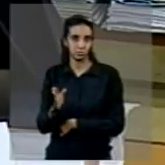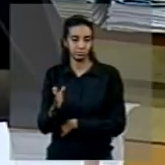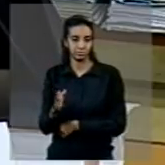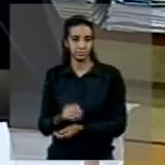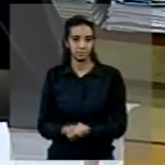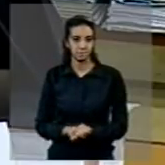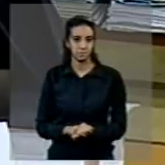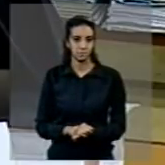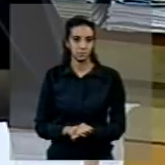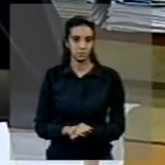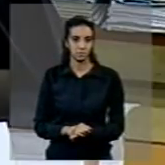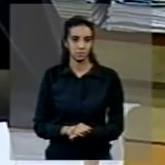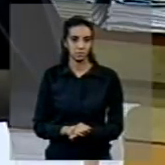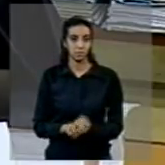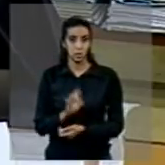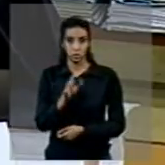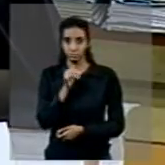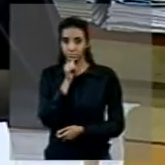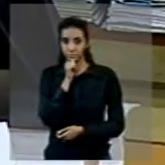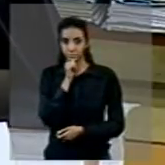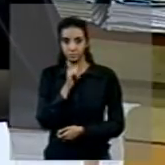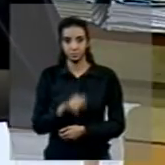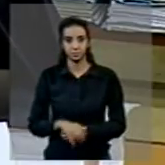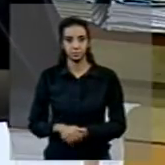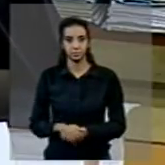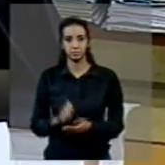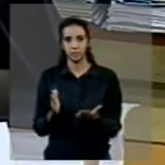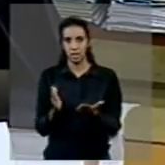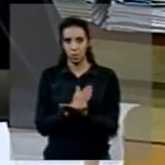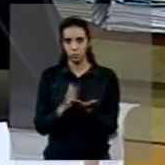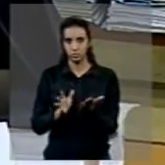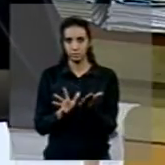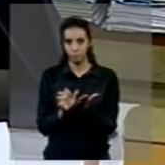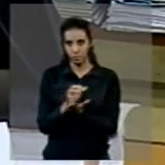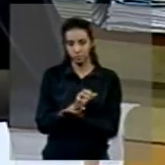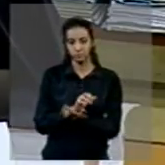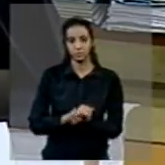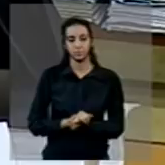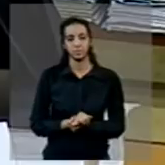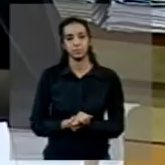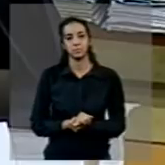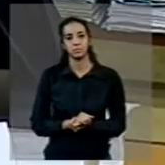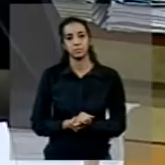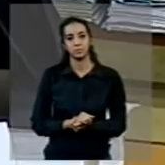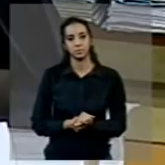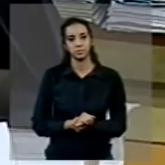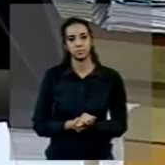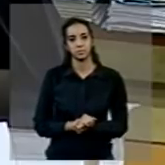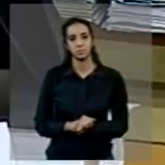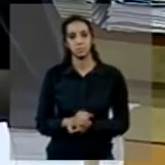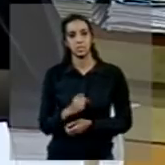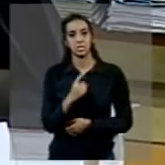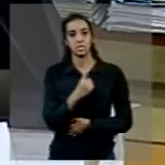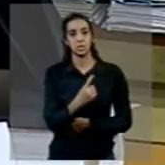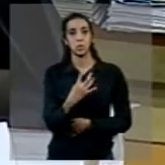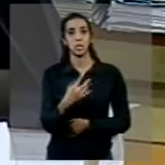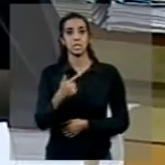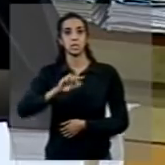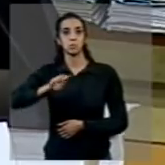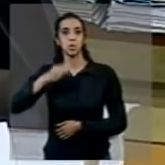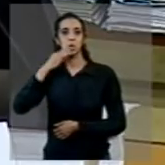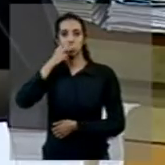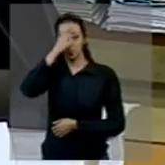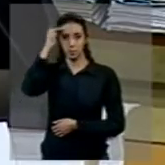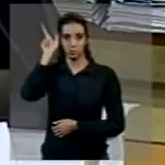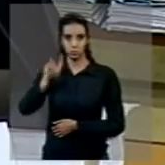a título ilustrativo, citem-se alguns dados. Já foram destacados. São 147 milhões de